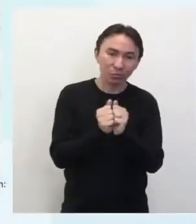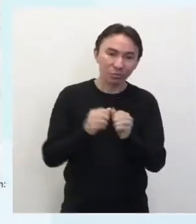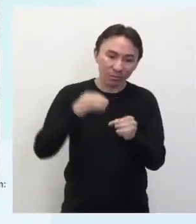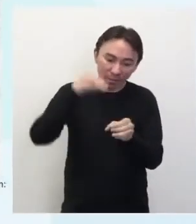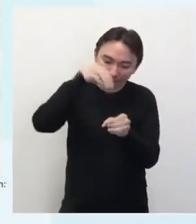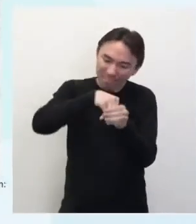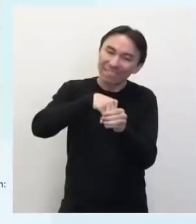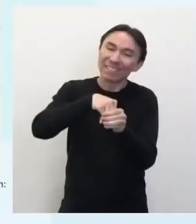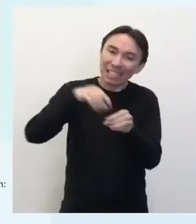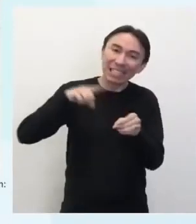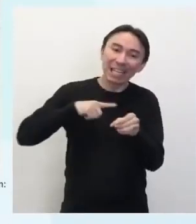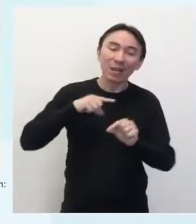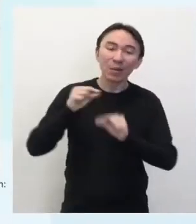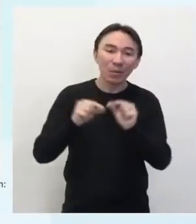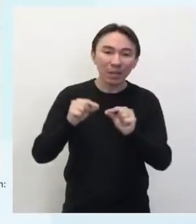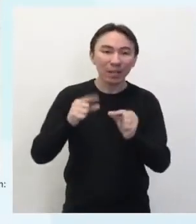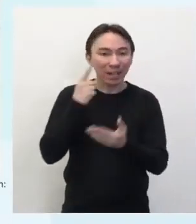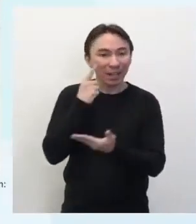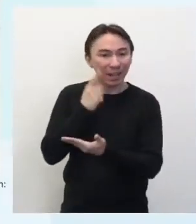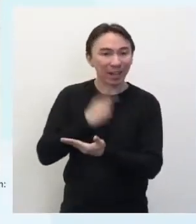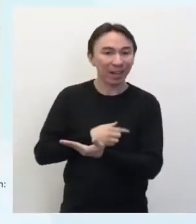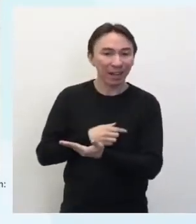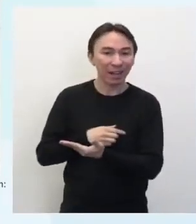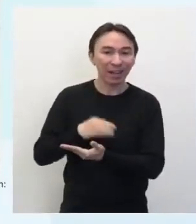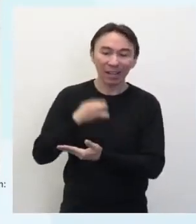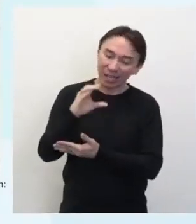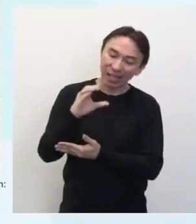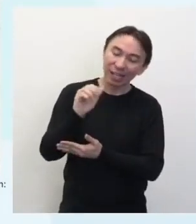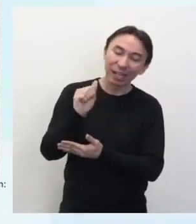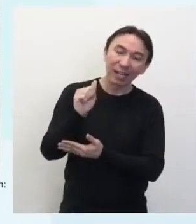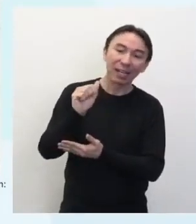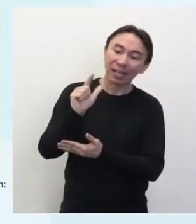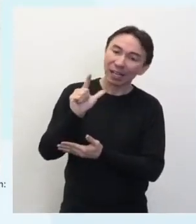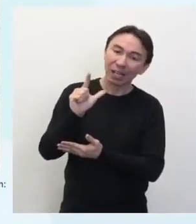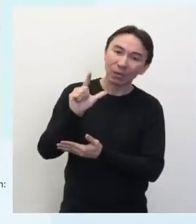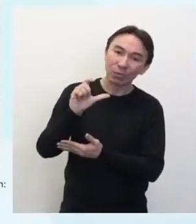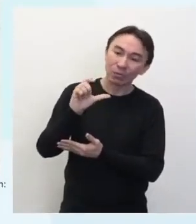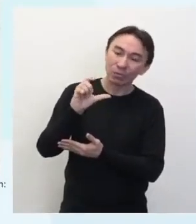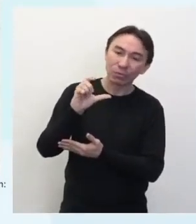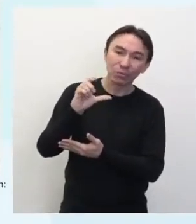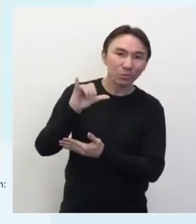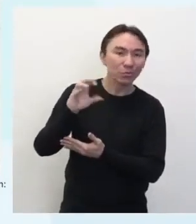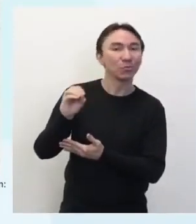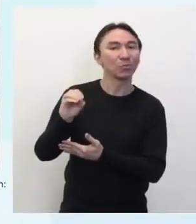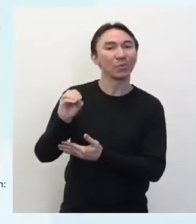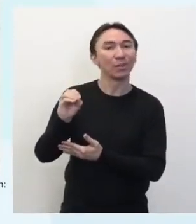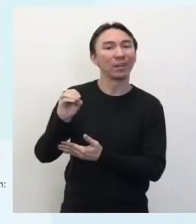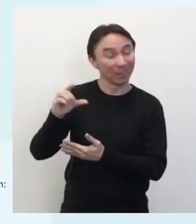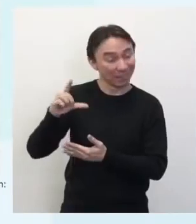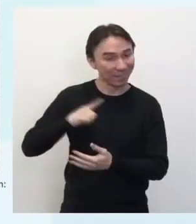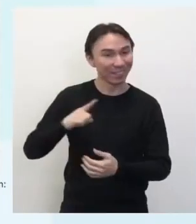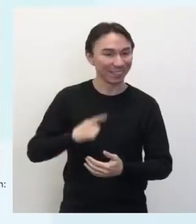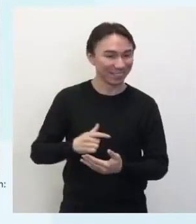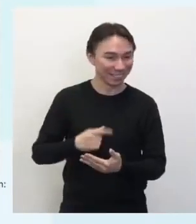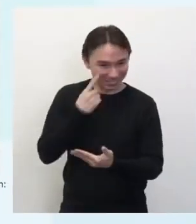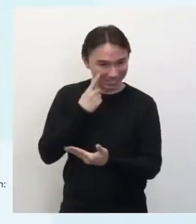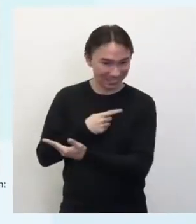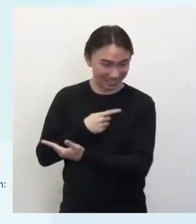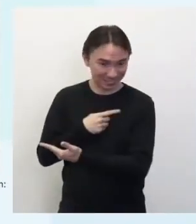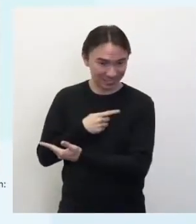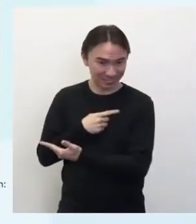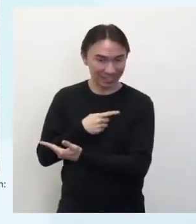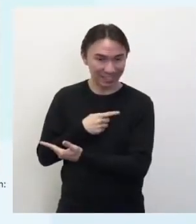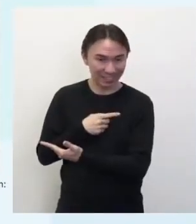só que aquela célula vai ter essa diferenciação aí, que ela vai ter bastante cálcio, tá bom? Olha aí que bonitinha a imagem aí,